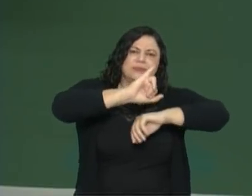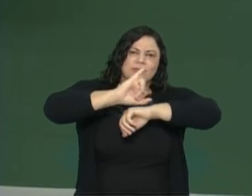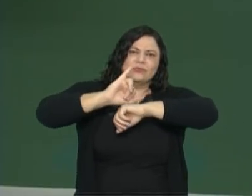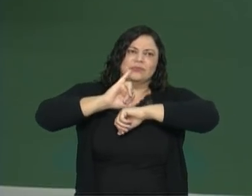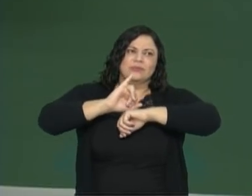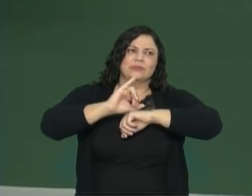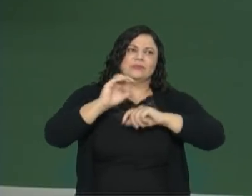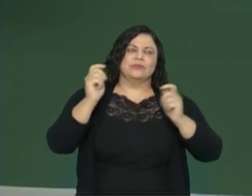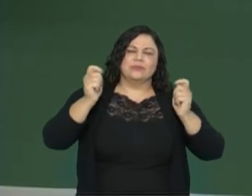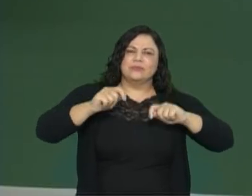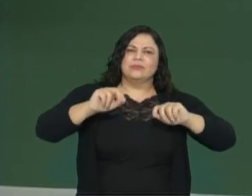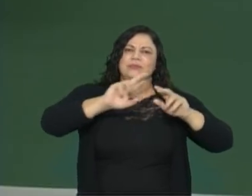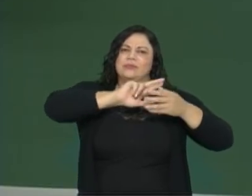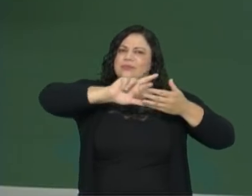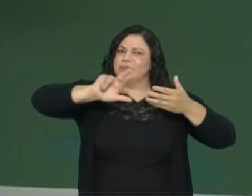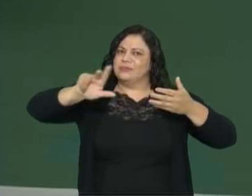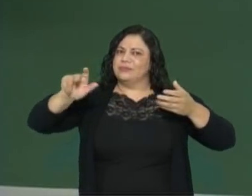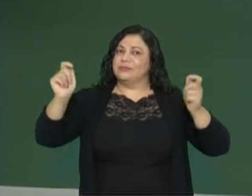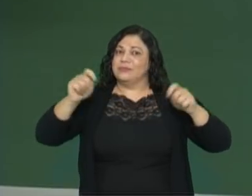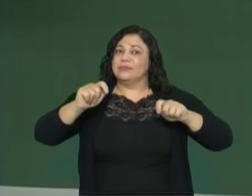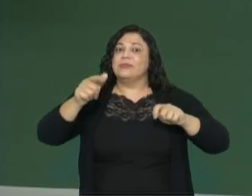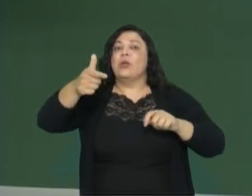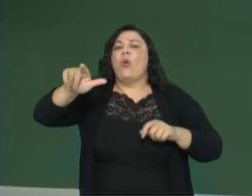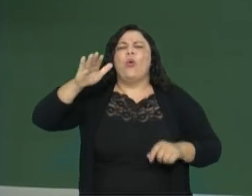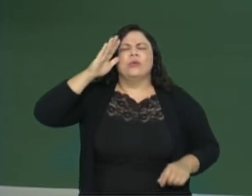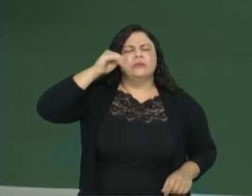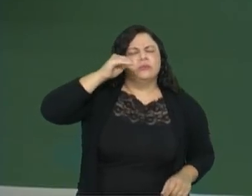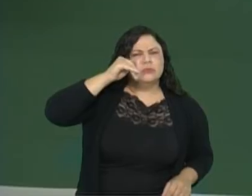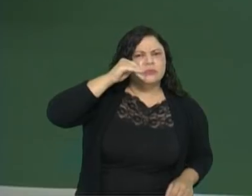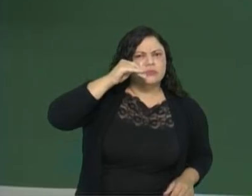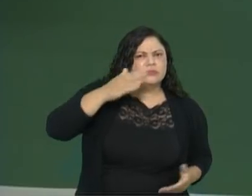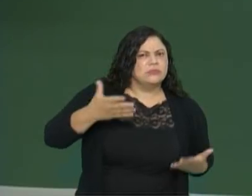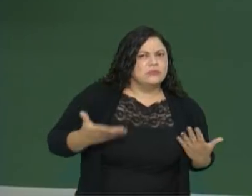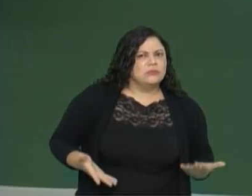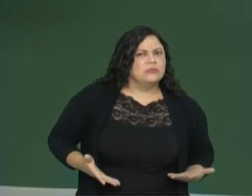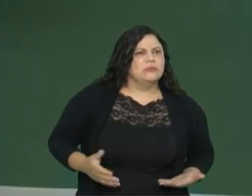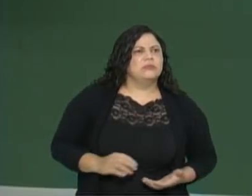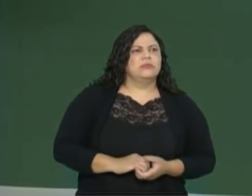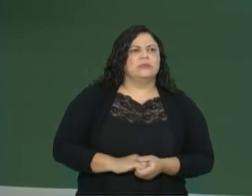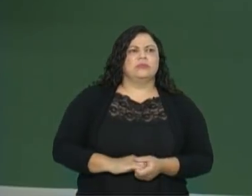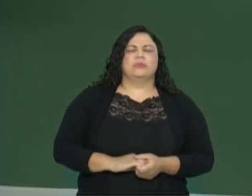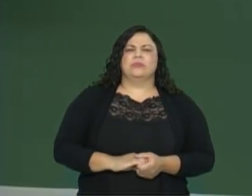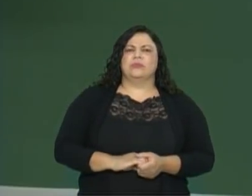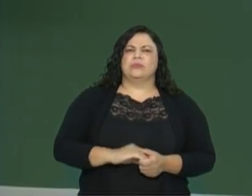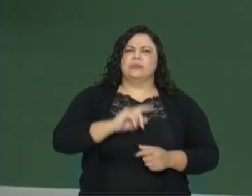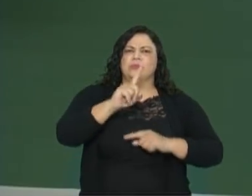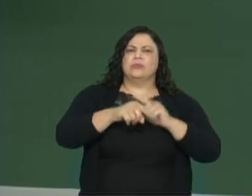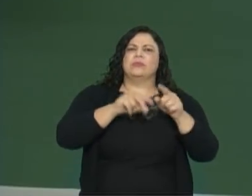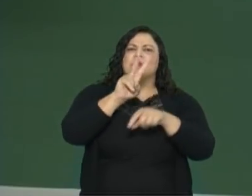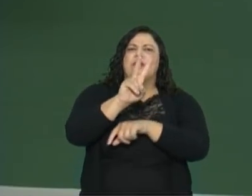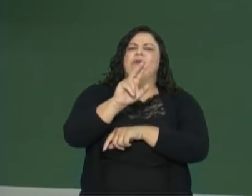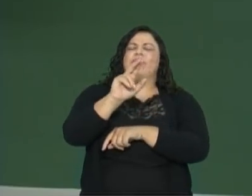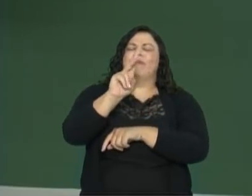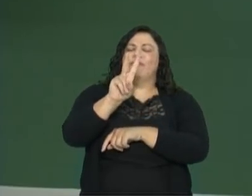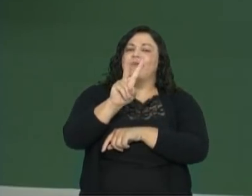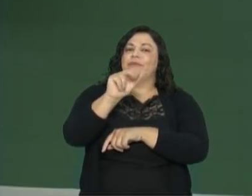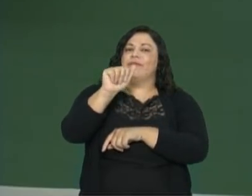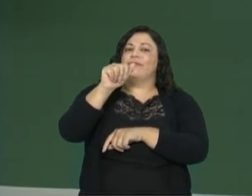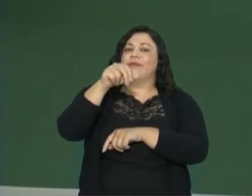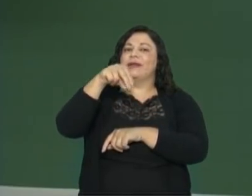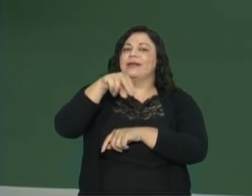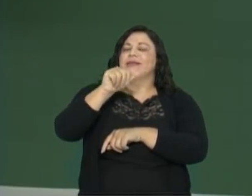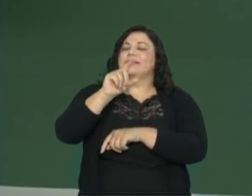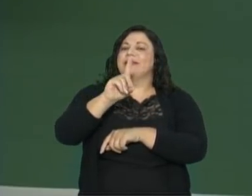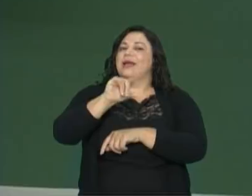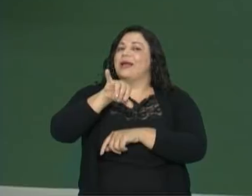tá bem aqui, ó. Mas, outra curiosidade do nióbio, o vanádio, o tântalo,